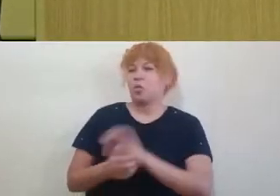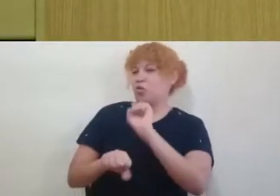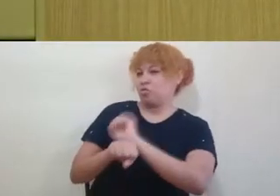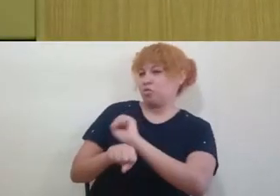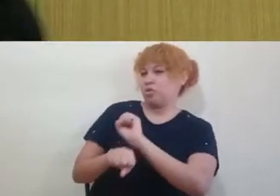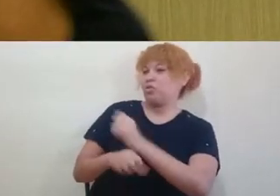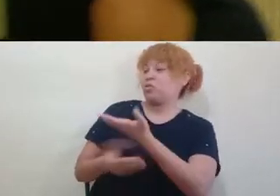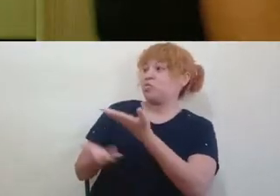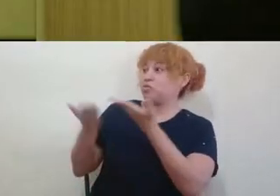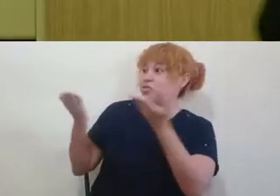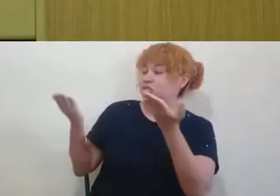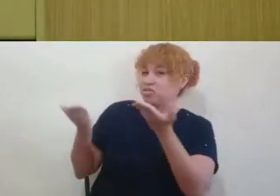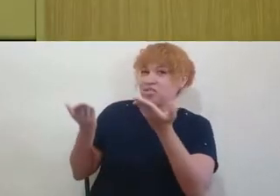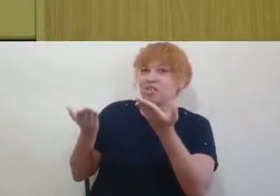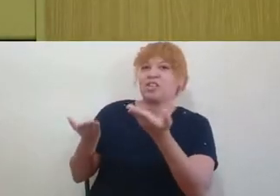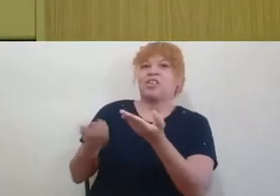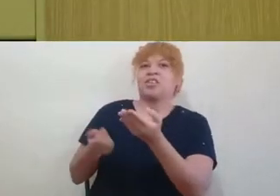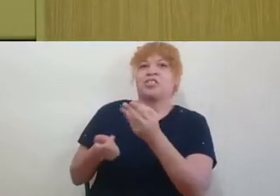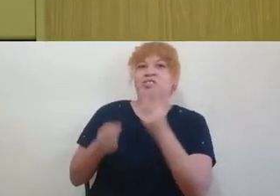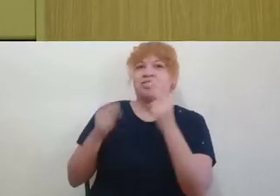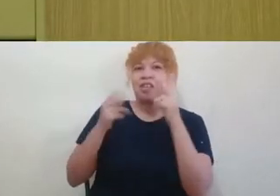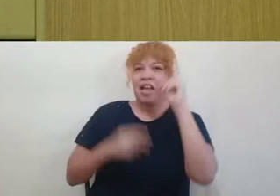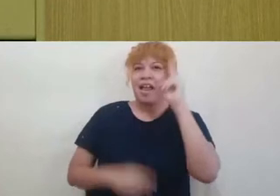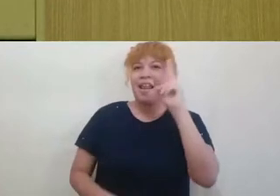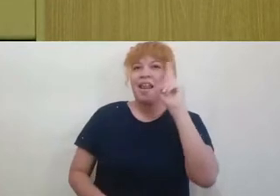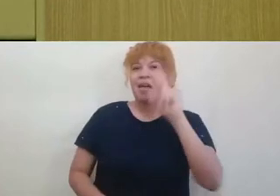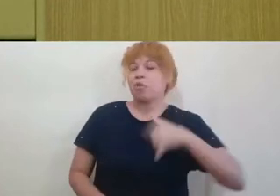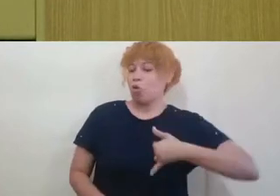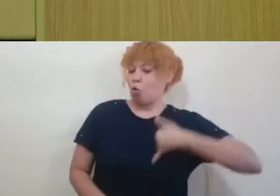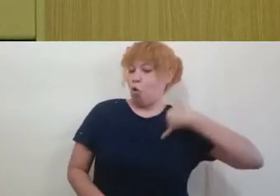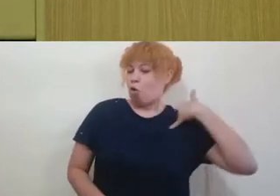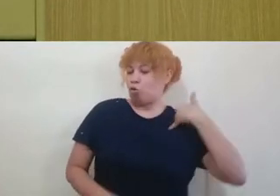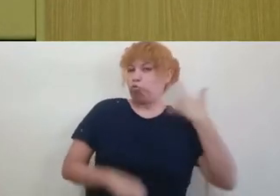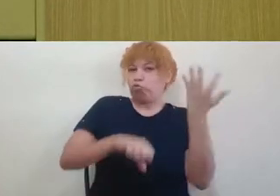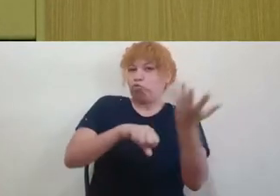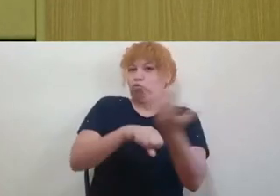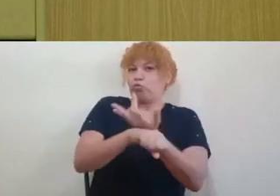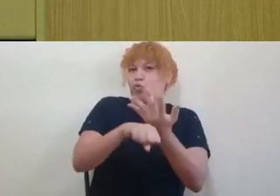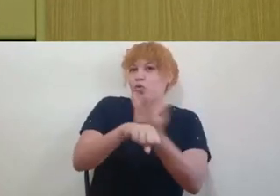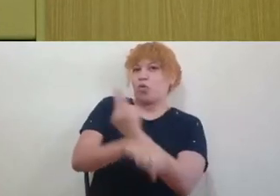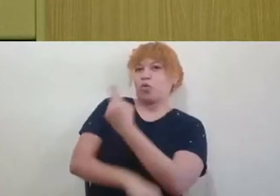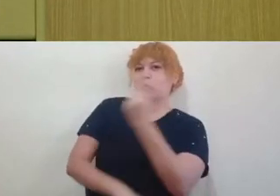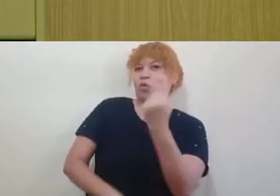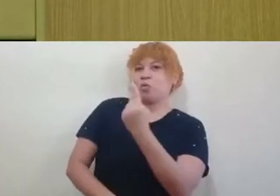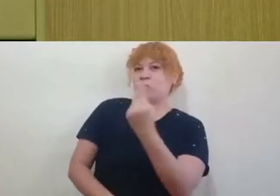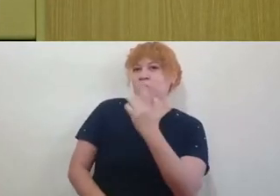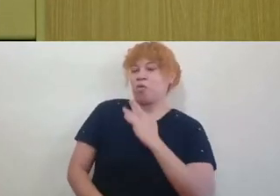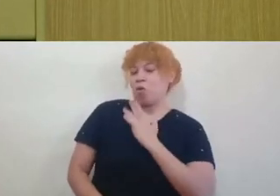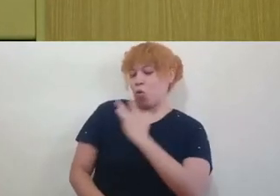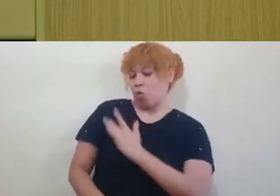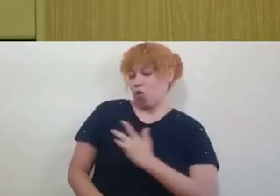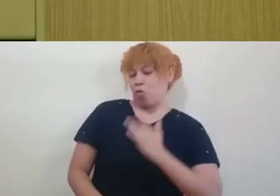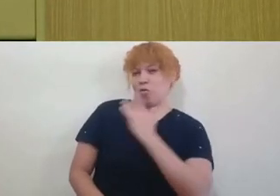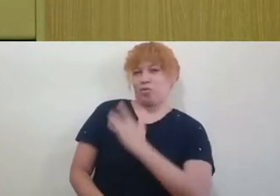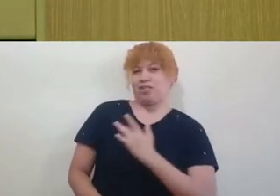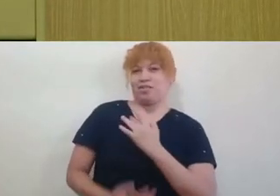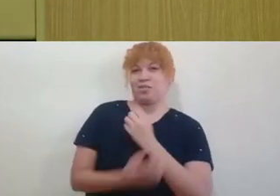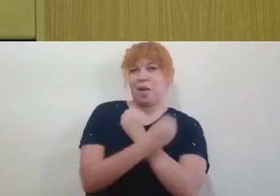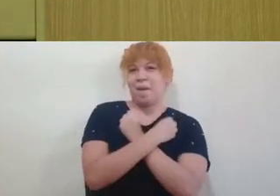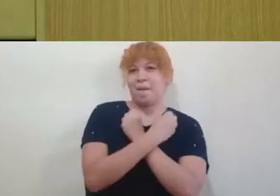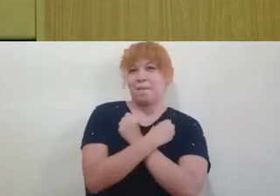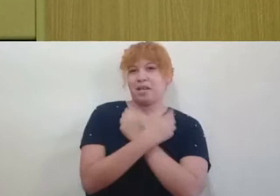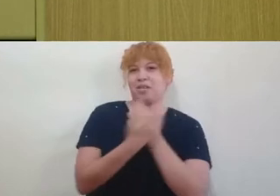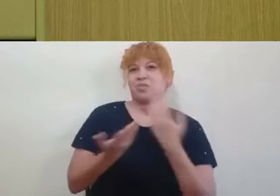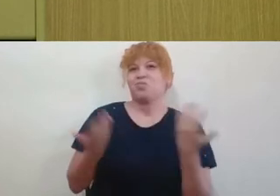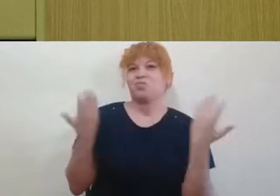Boa tarde a todos e todas. É com muita alegria que eu tenho o prazer de saudar essa mesa em